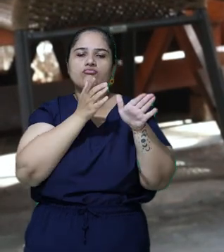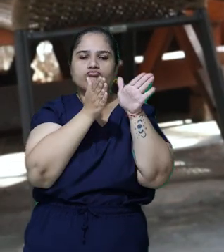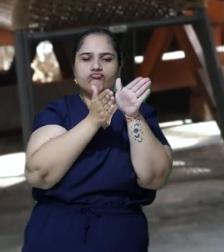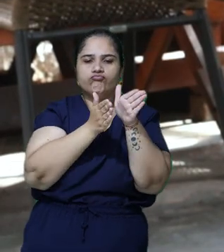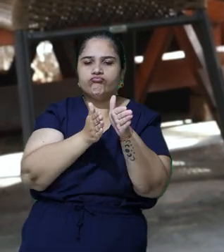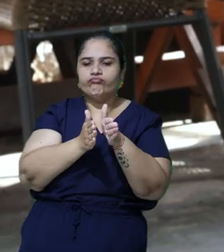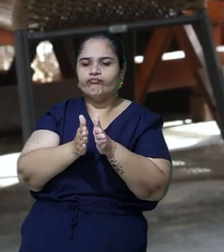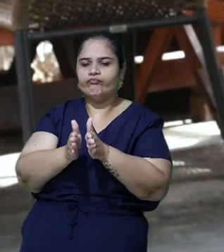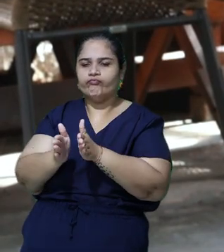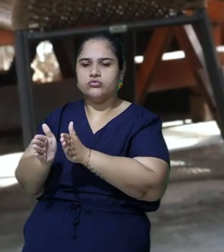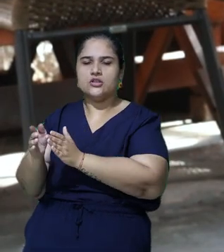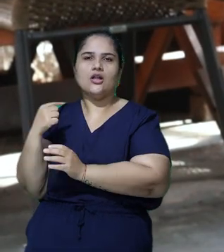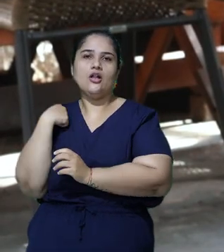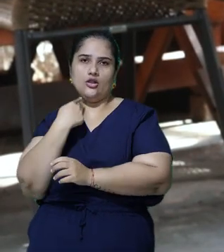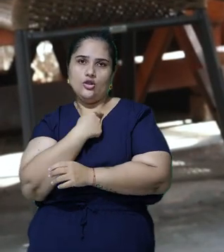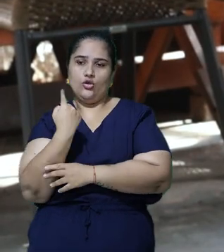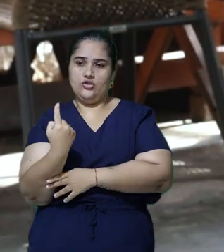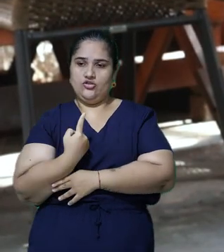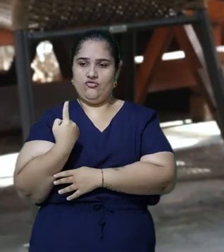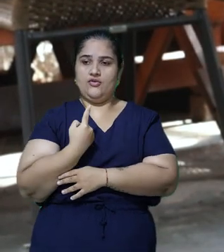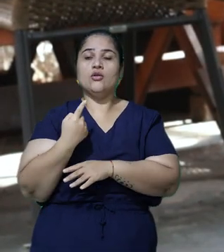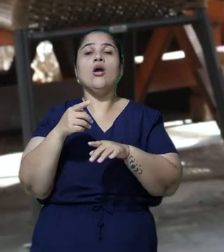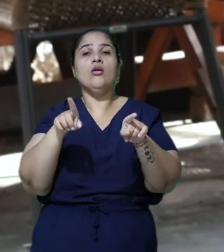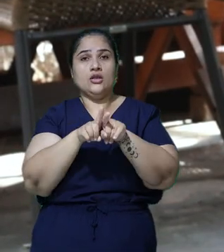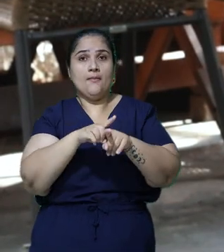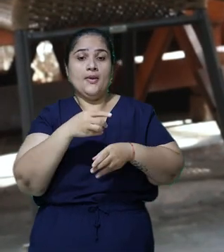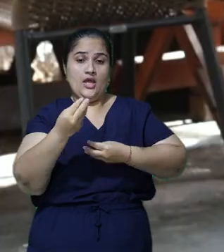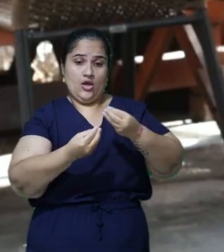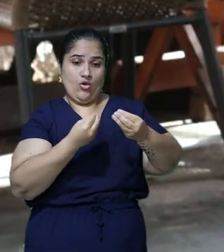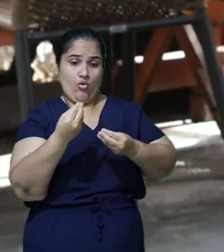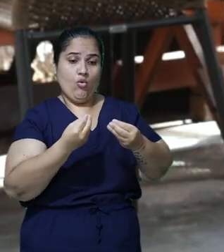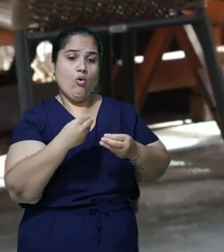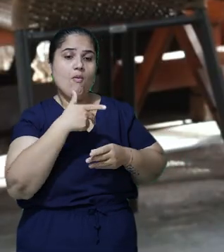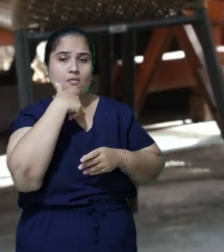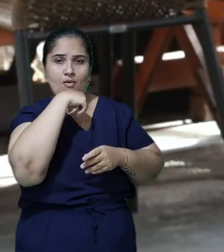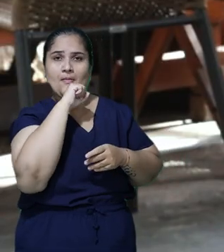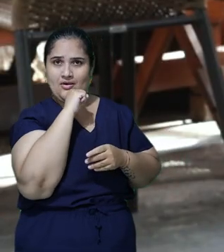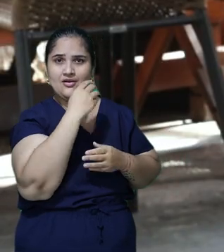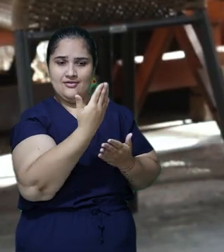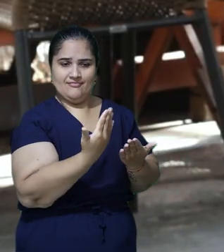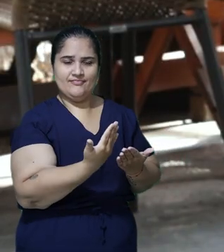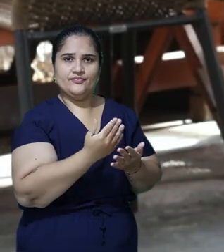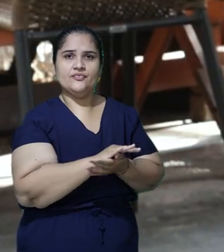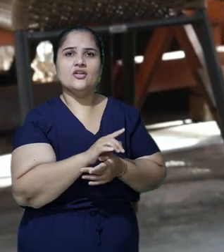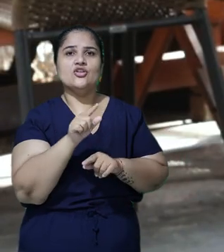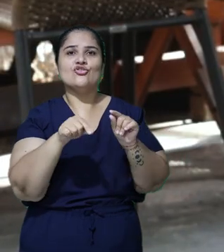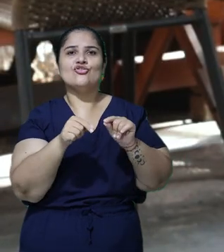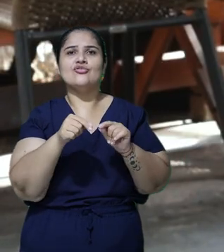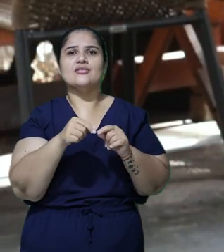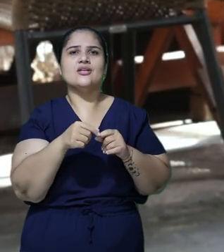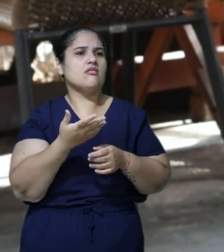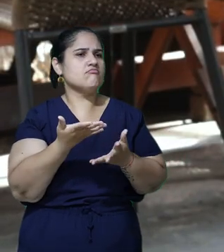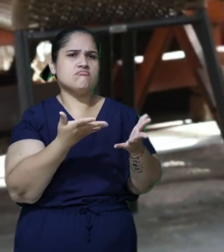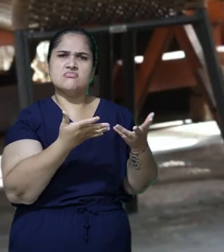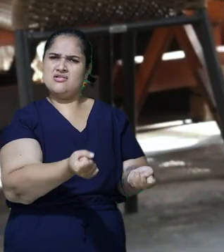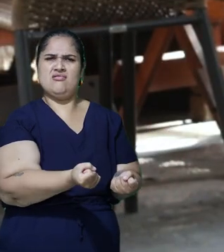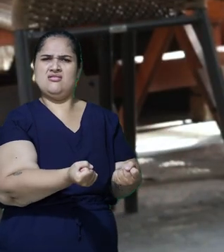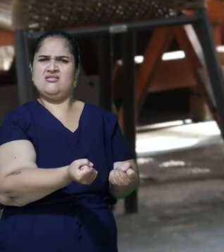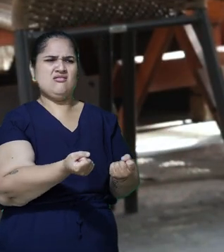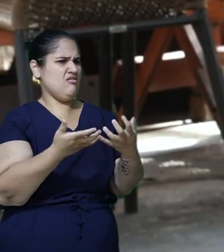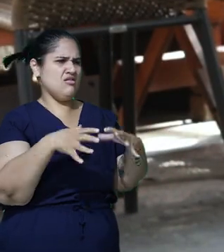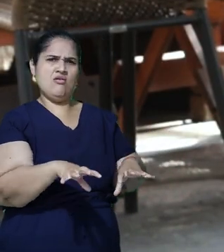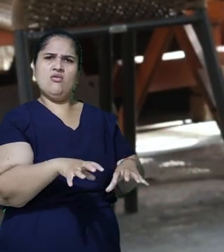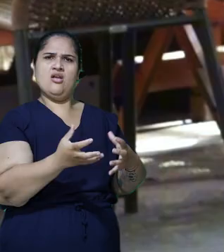nossa individual quanto mãe, quanto sujeito enquanto mãe, de negação, de luto, né? A gente tem uma